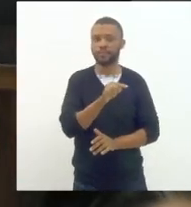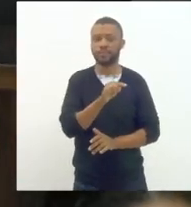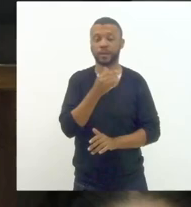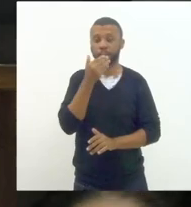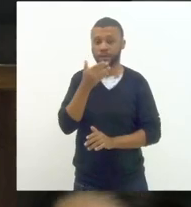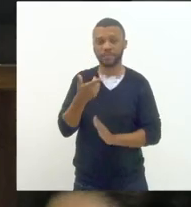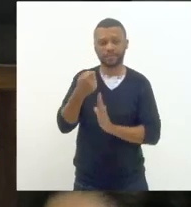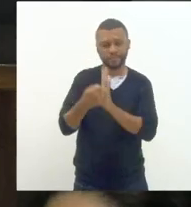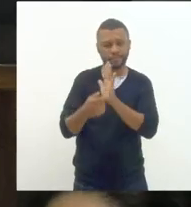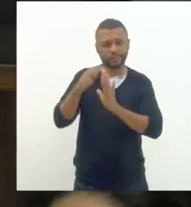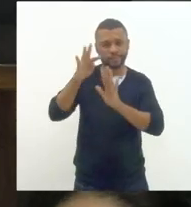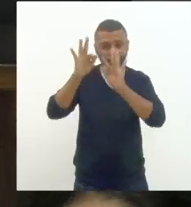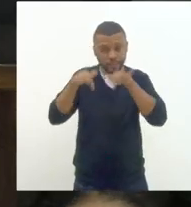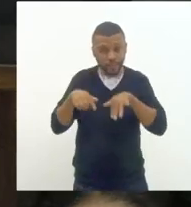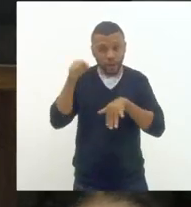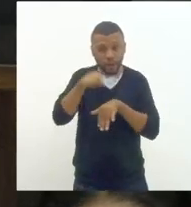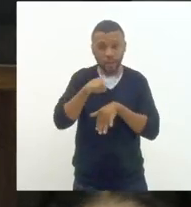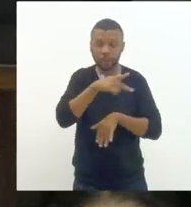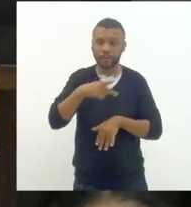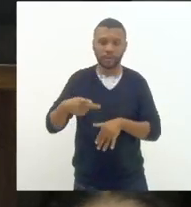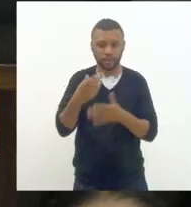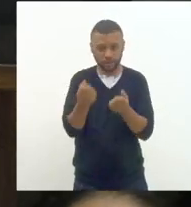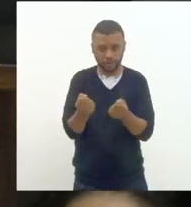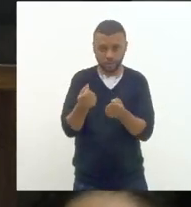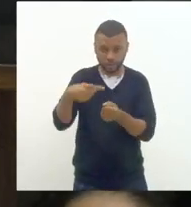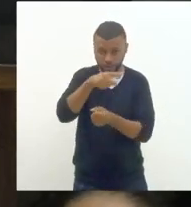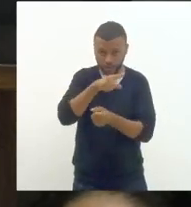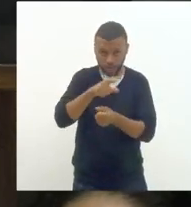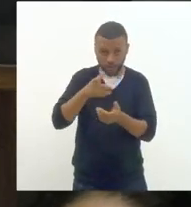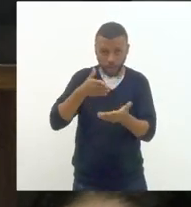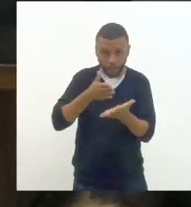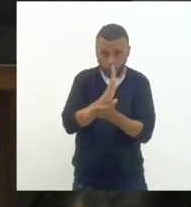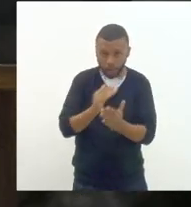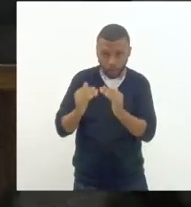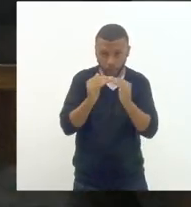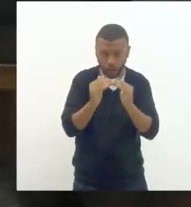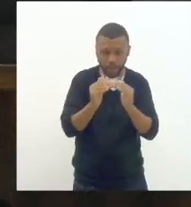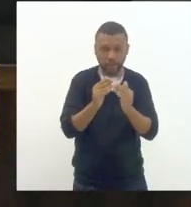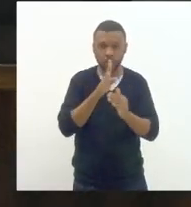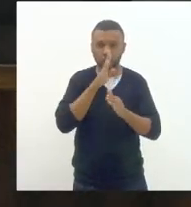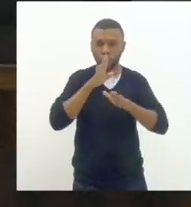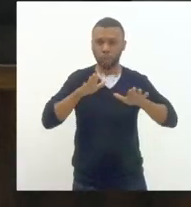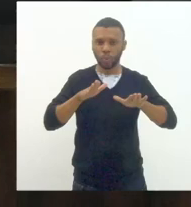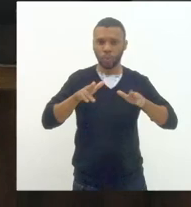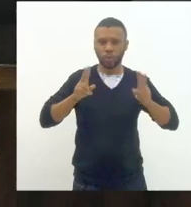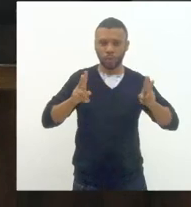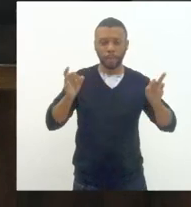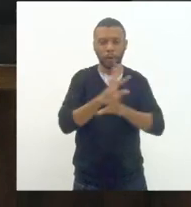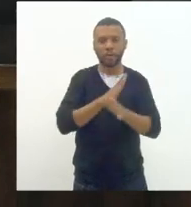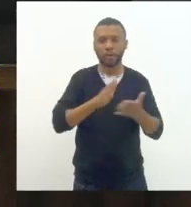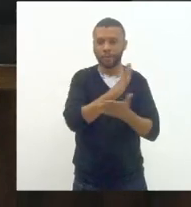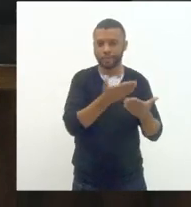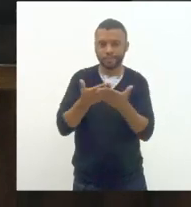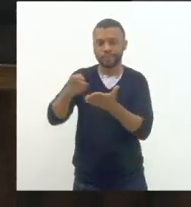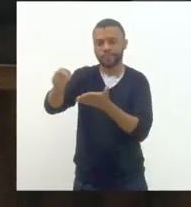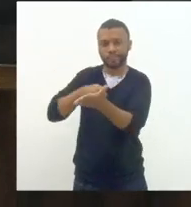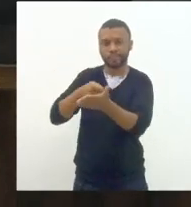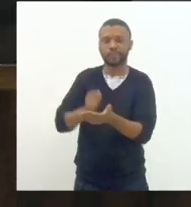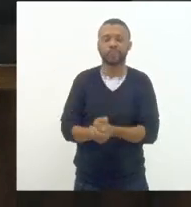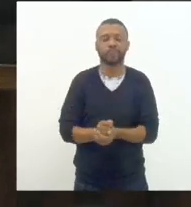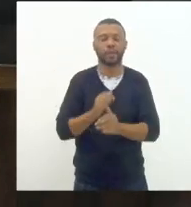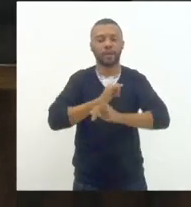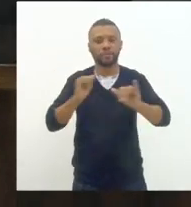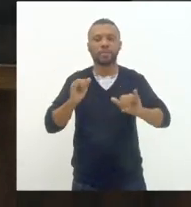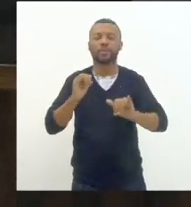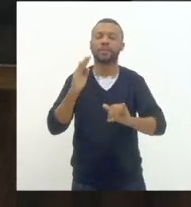forma final que a presidência defere. Senhores que aprovam, permaneçam como estão, aprovado. Vai autógrafo. Ao final, por favor.